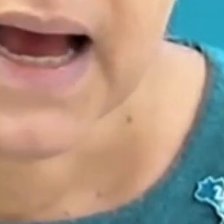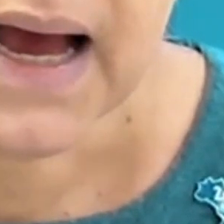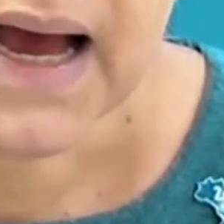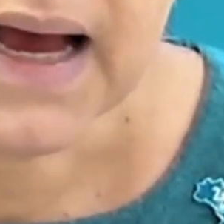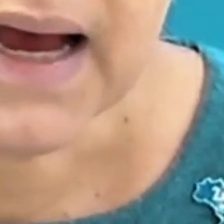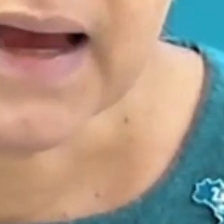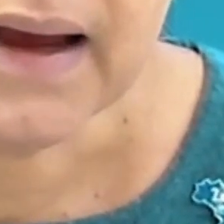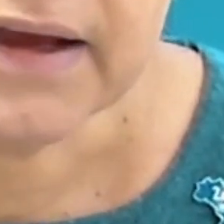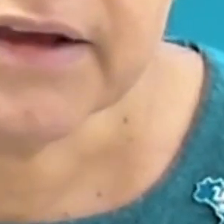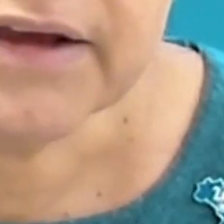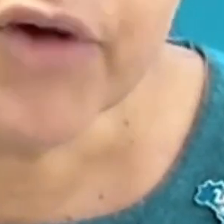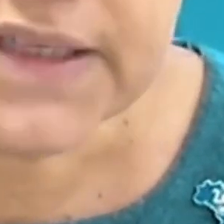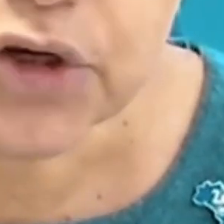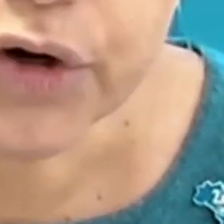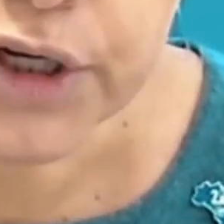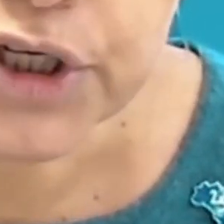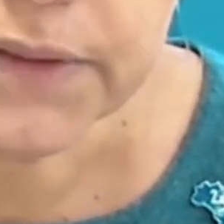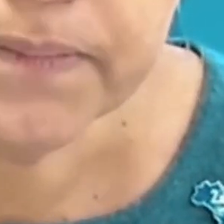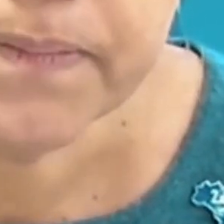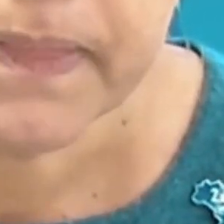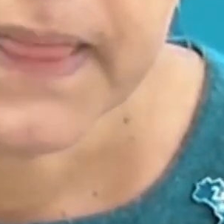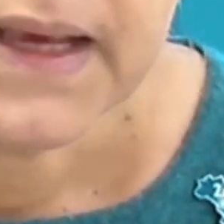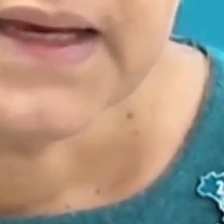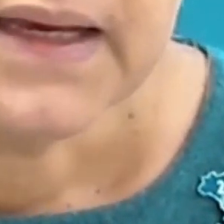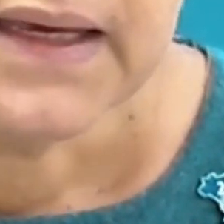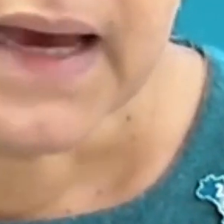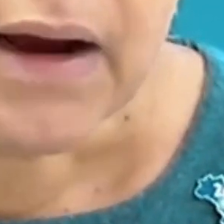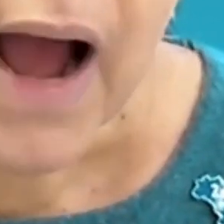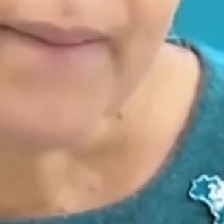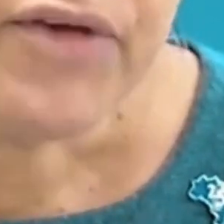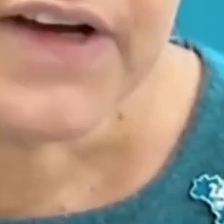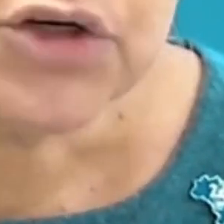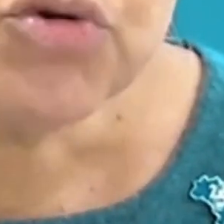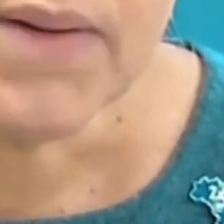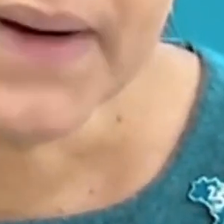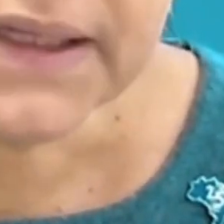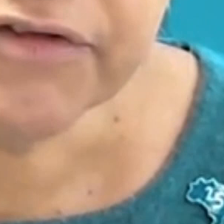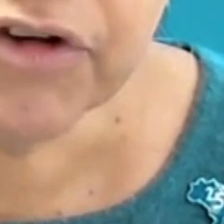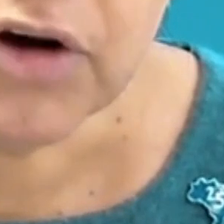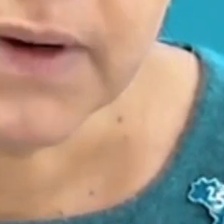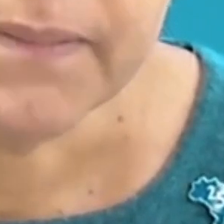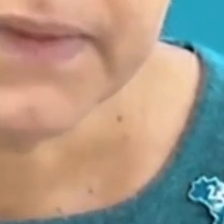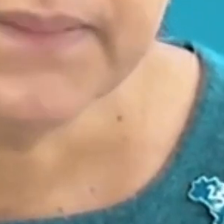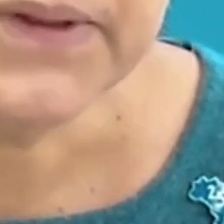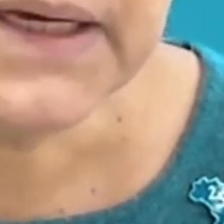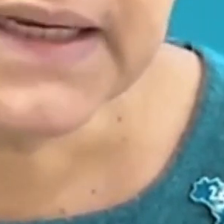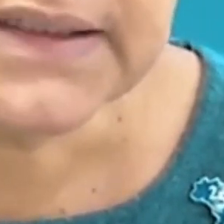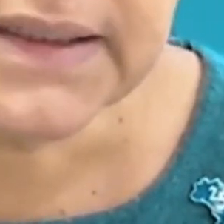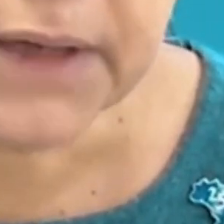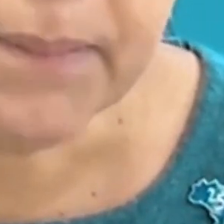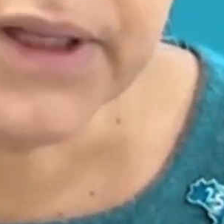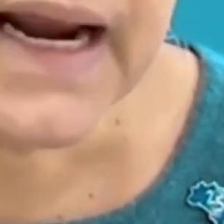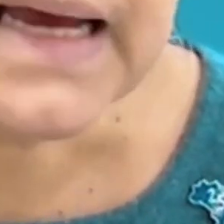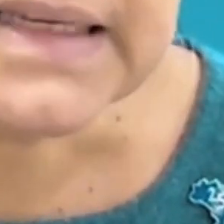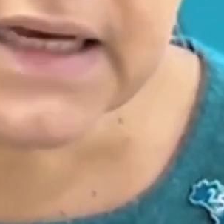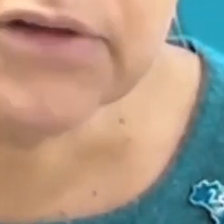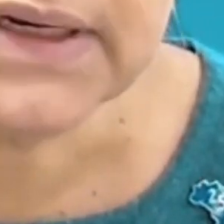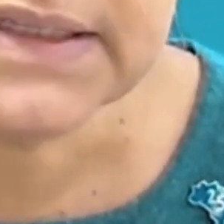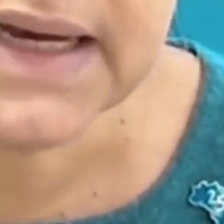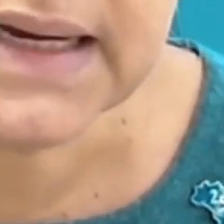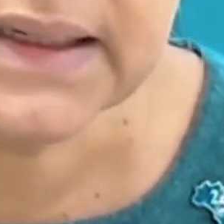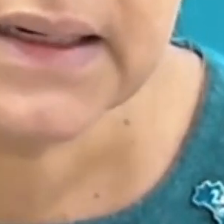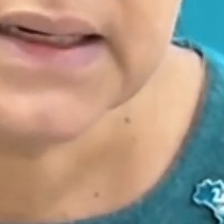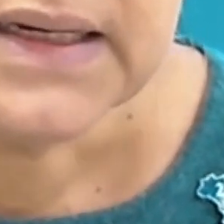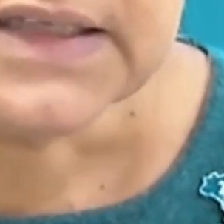ligadas à influenza zoonótica, e é a aprovação de uma plataforma que poderá